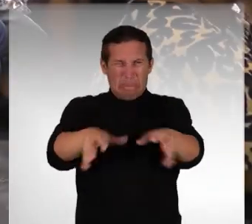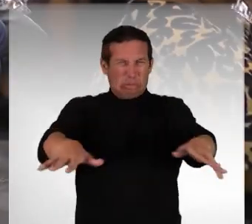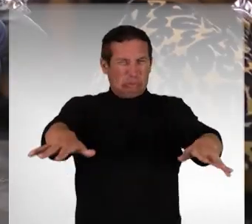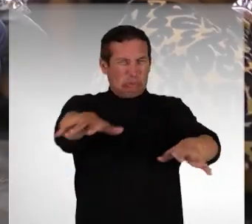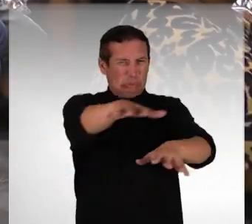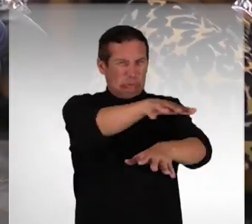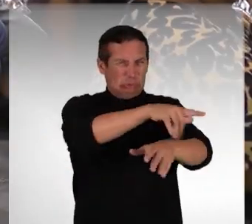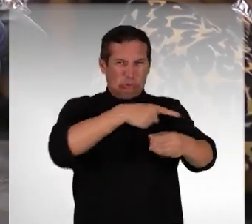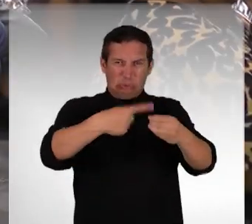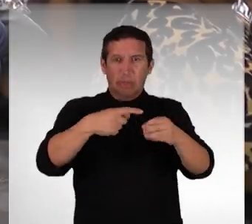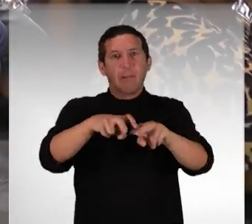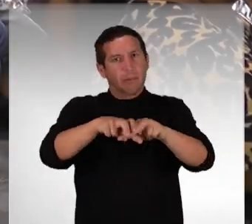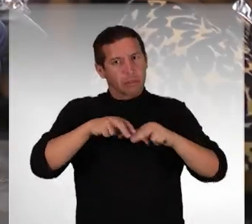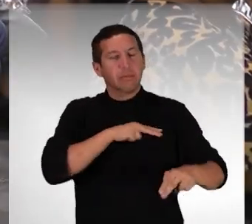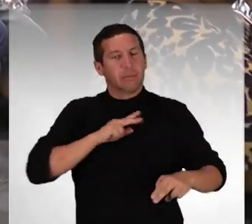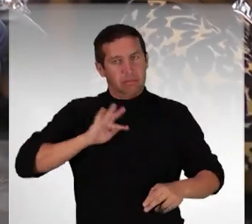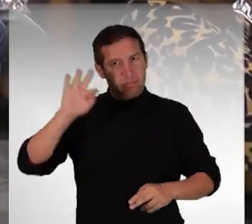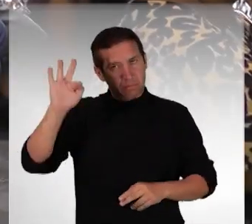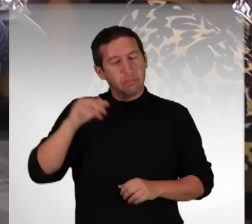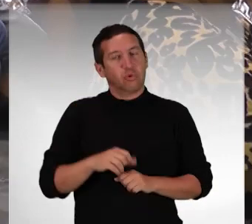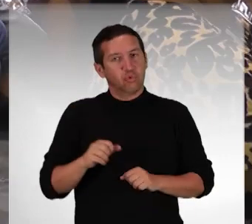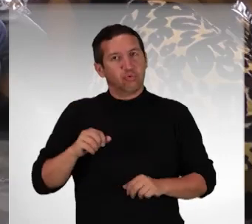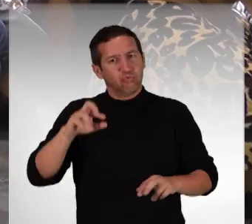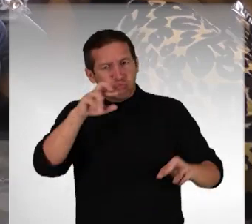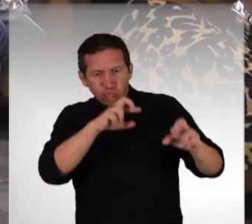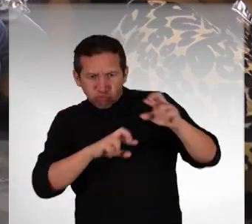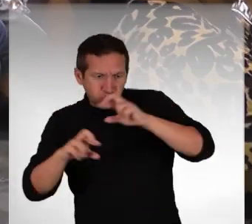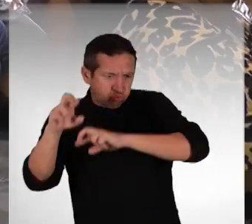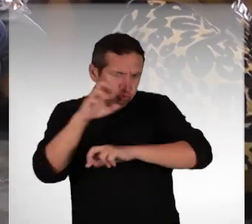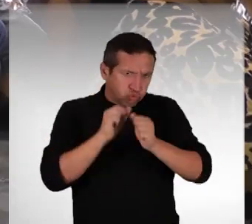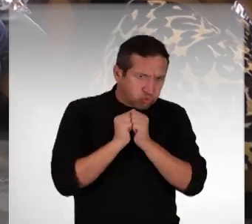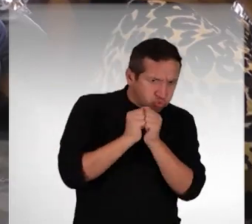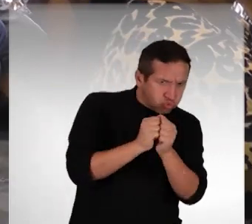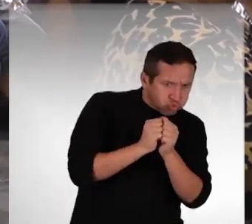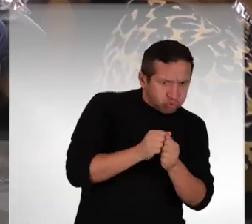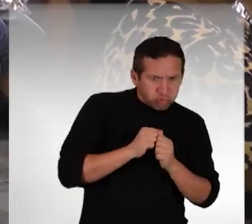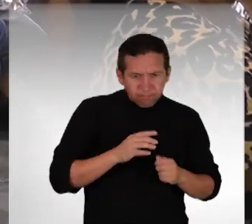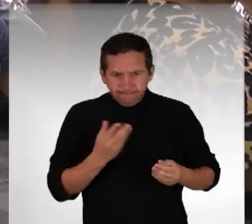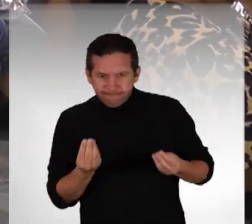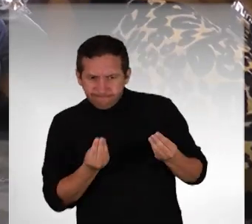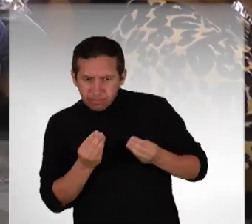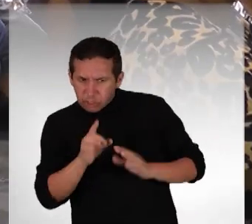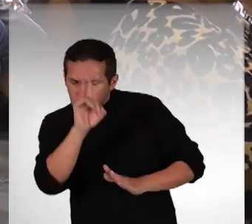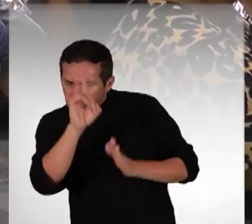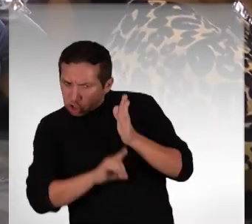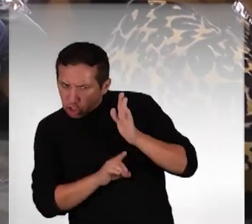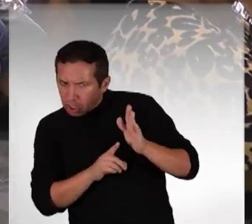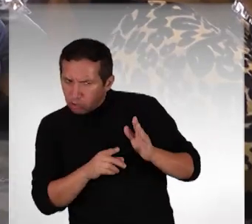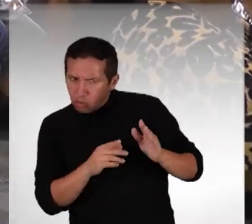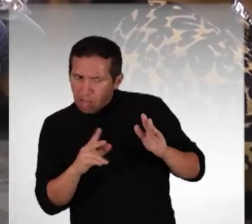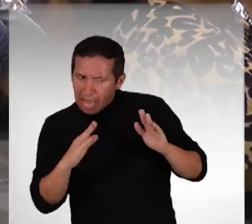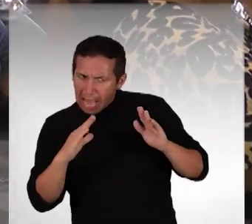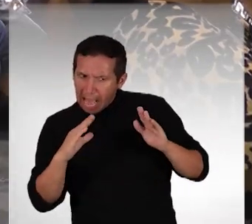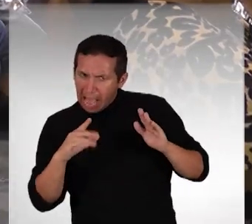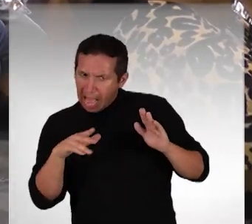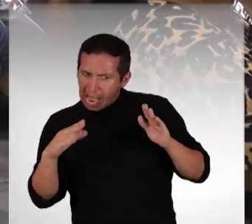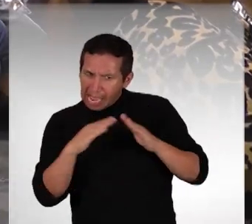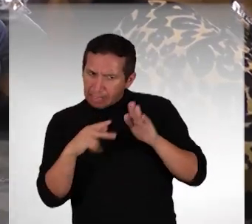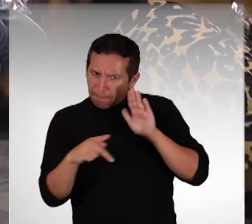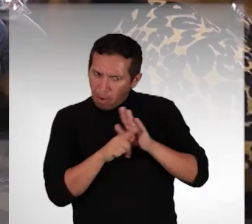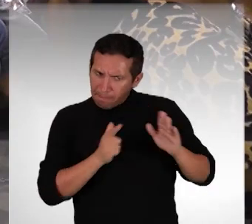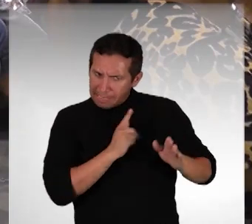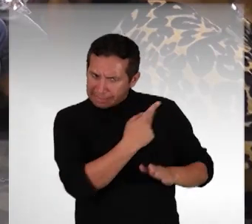situação dessas pessoas que o Ministério Público Federal tem acompanhado de perto para conferir se o direito à moradia está